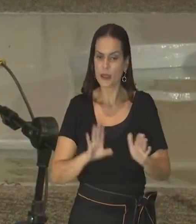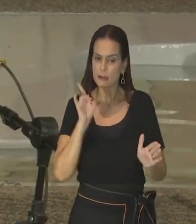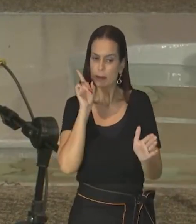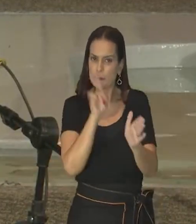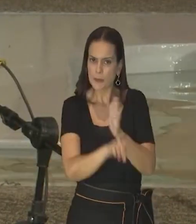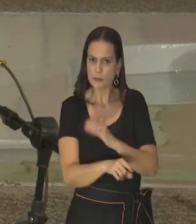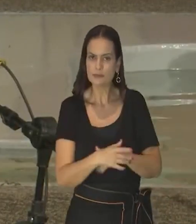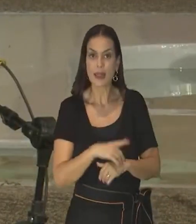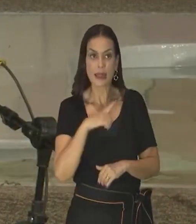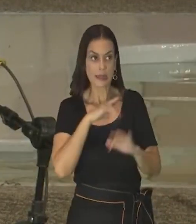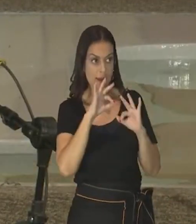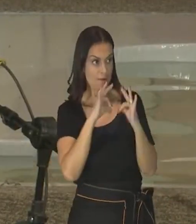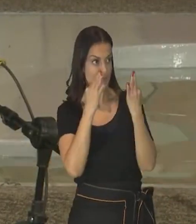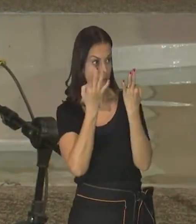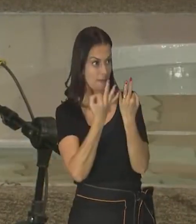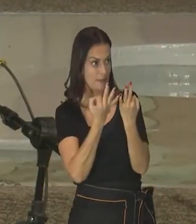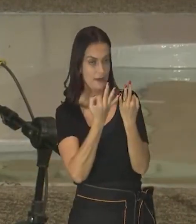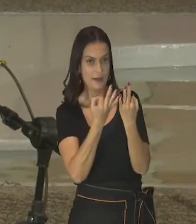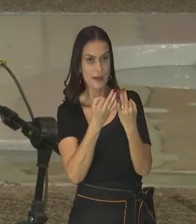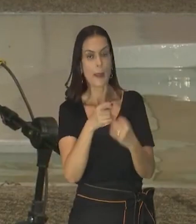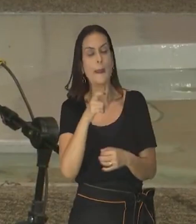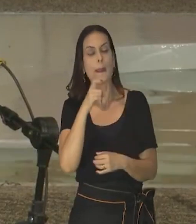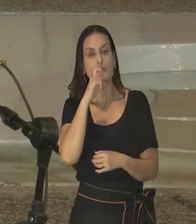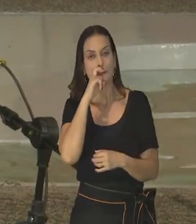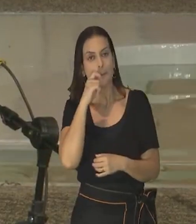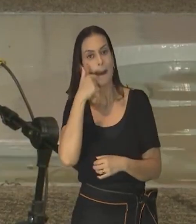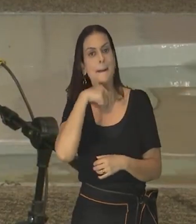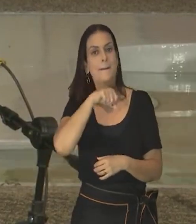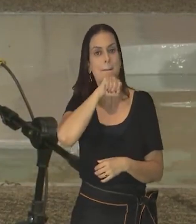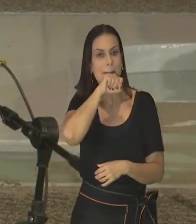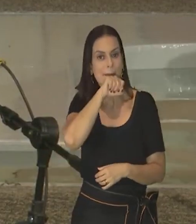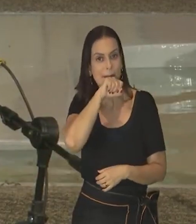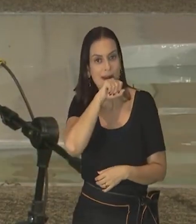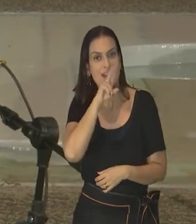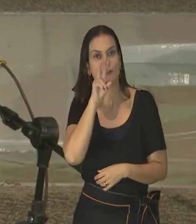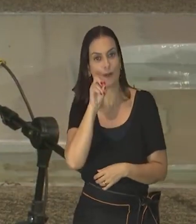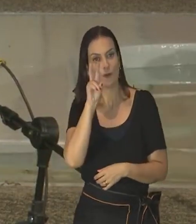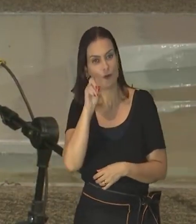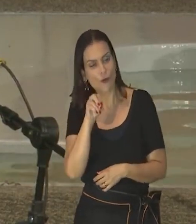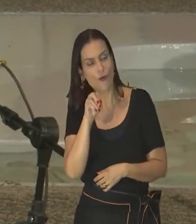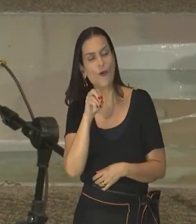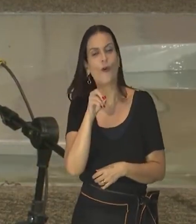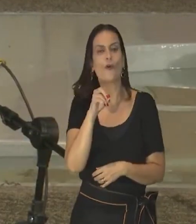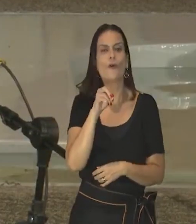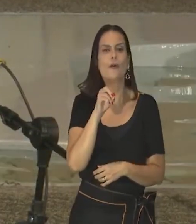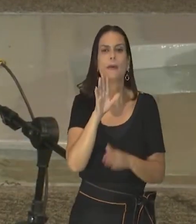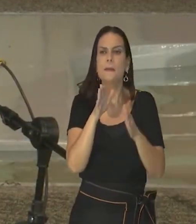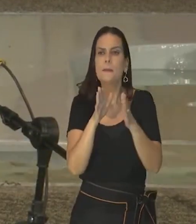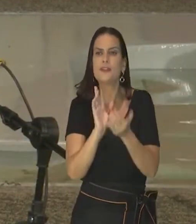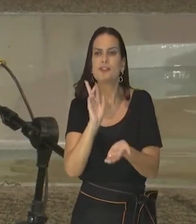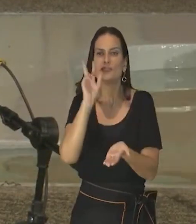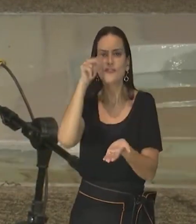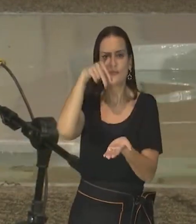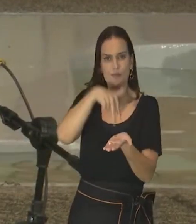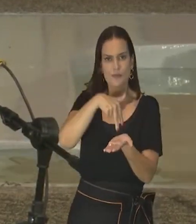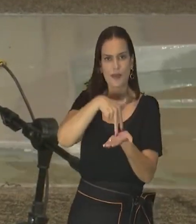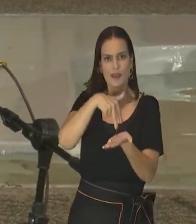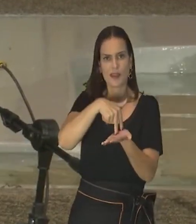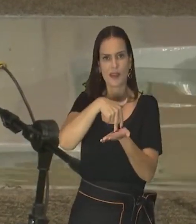Você tem aqui seus familiares, seu papai, sua mamãe, vovô, vovó. Peço que todos se coloquem de